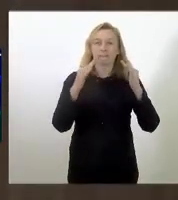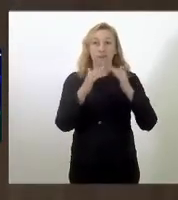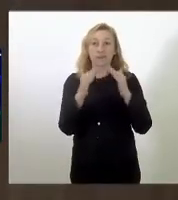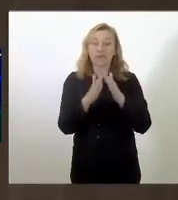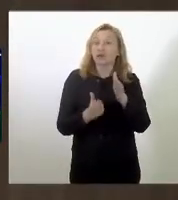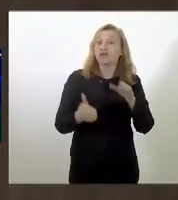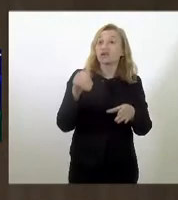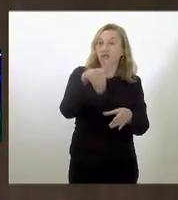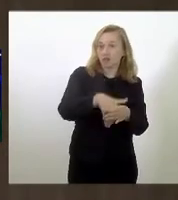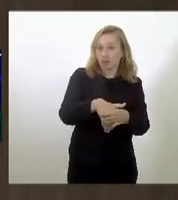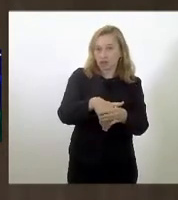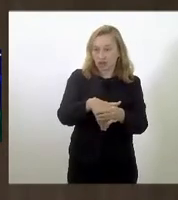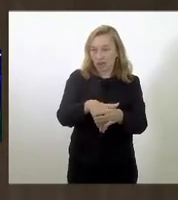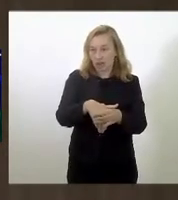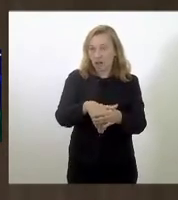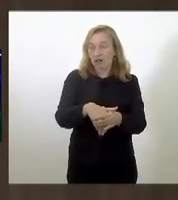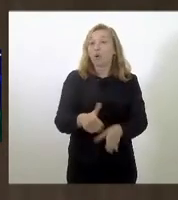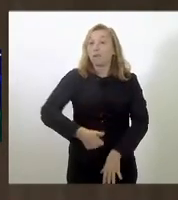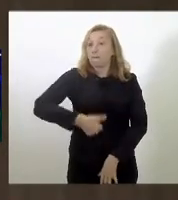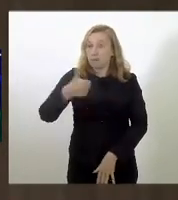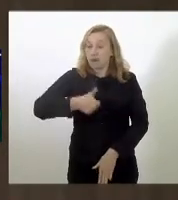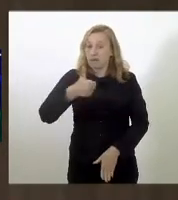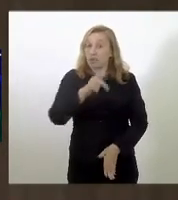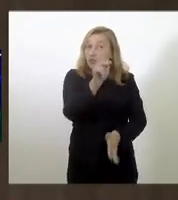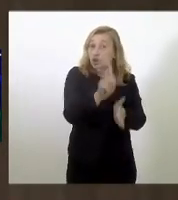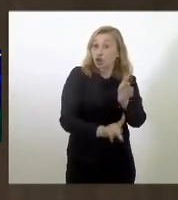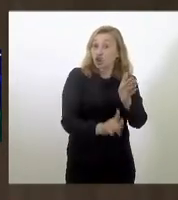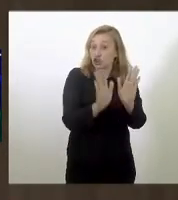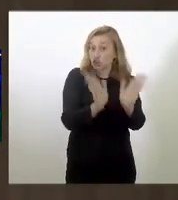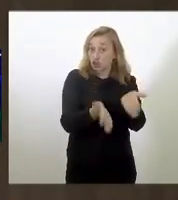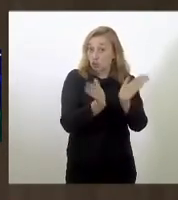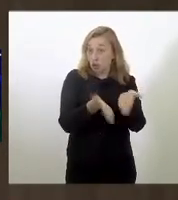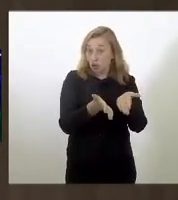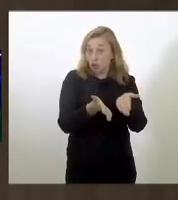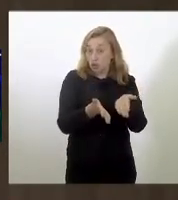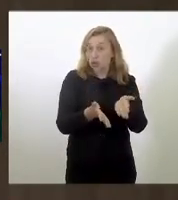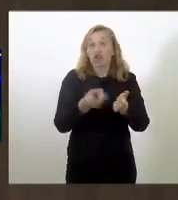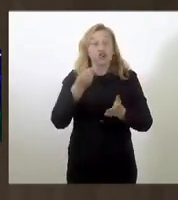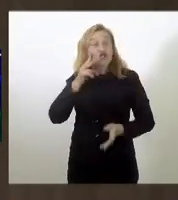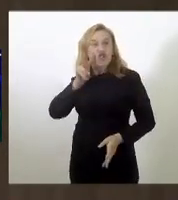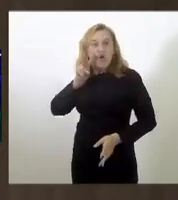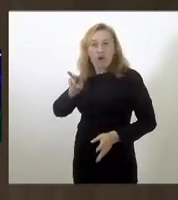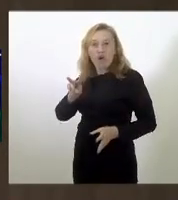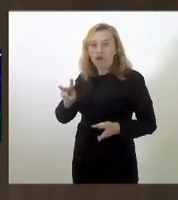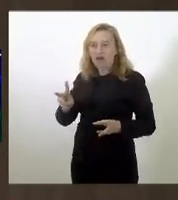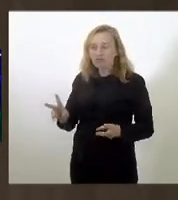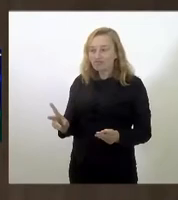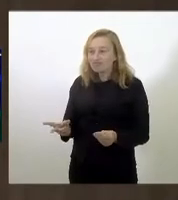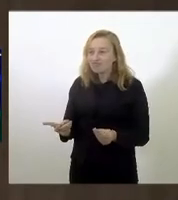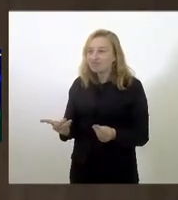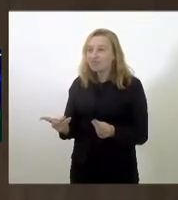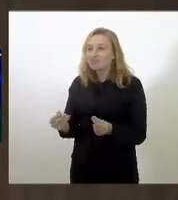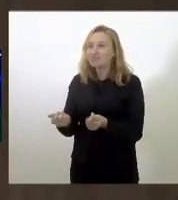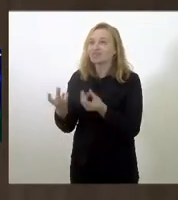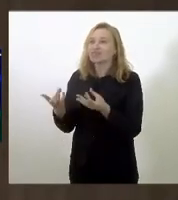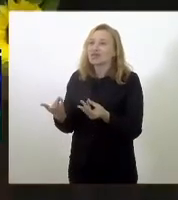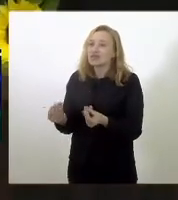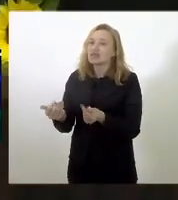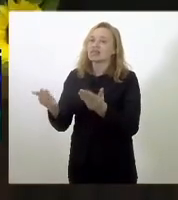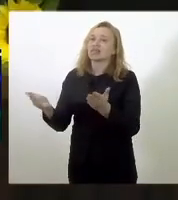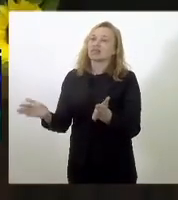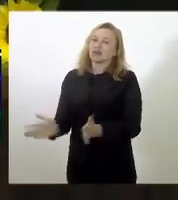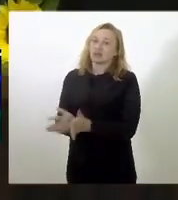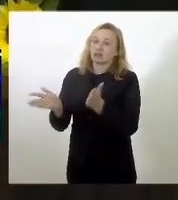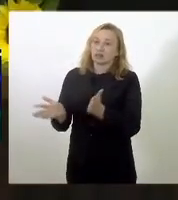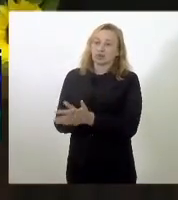botar como primeiro projeto de hoje o projeto que olha para os mais carentes da nossa cidade. Obrigada.